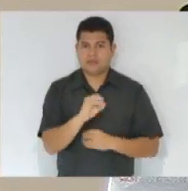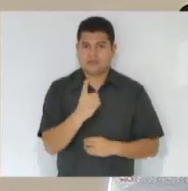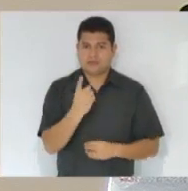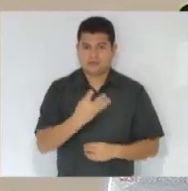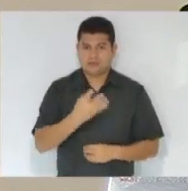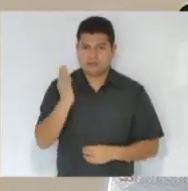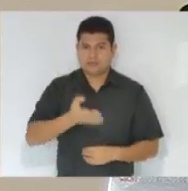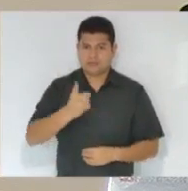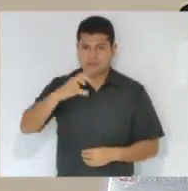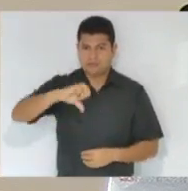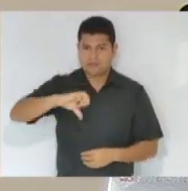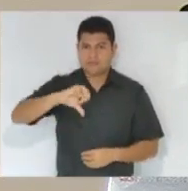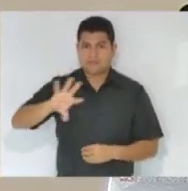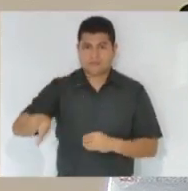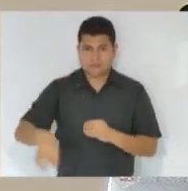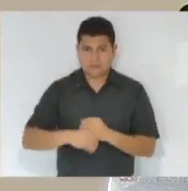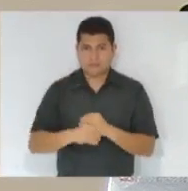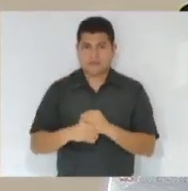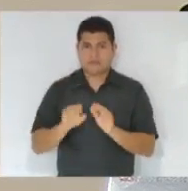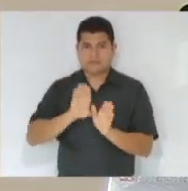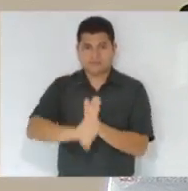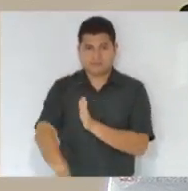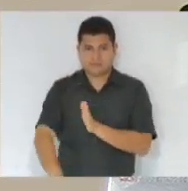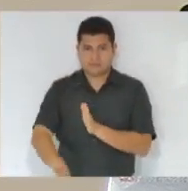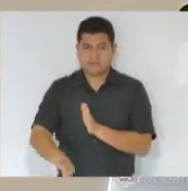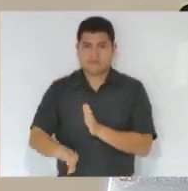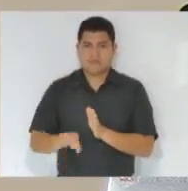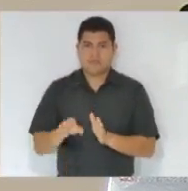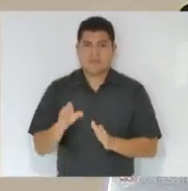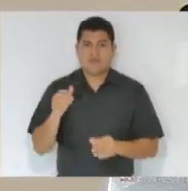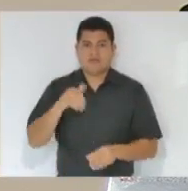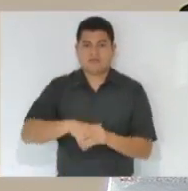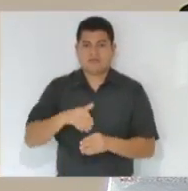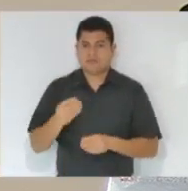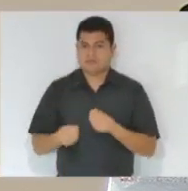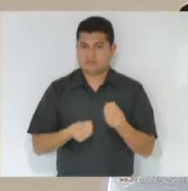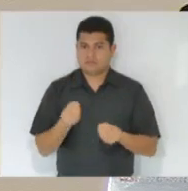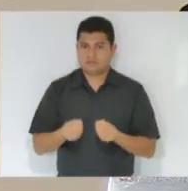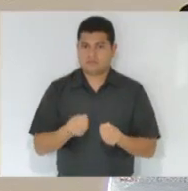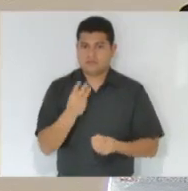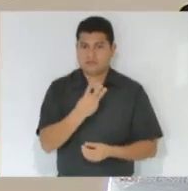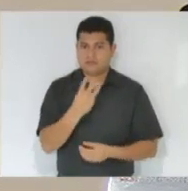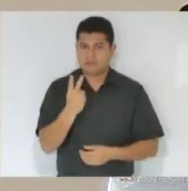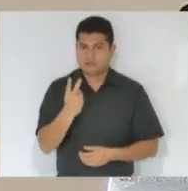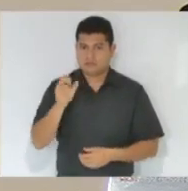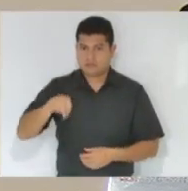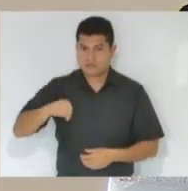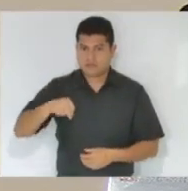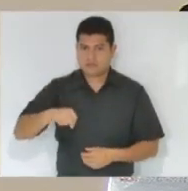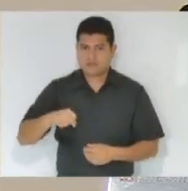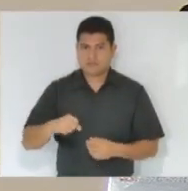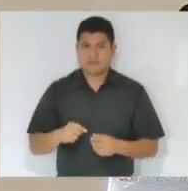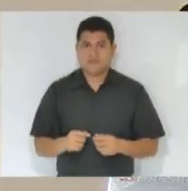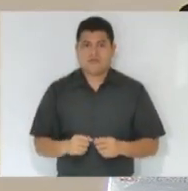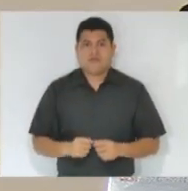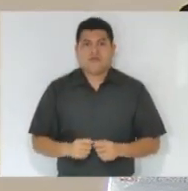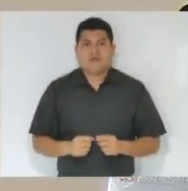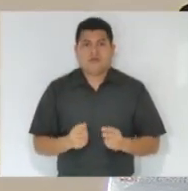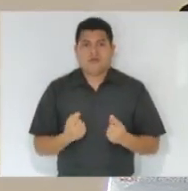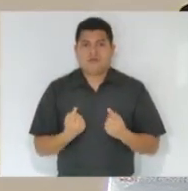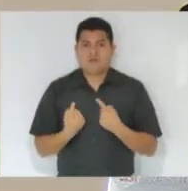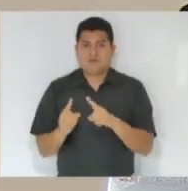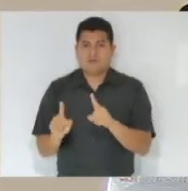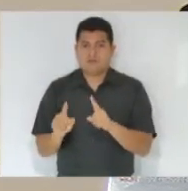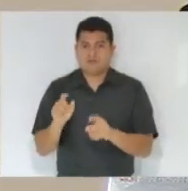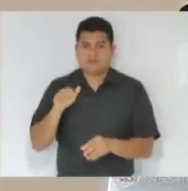014/2019, com emenda aditiva, tendo a seguinte votação: 32 votos sim e sem qualquer voto contrário